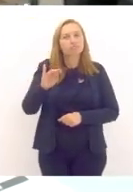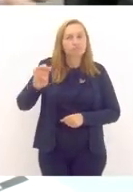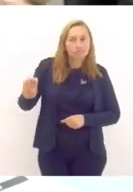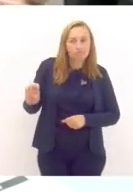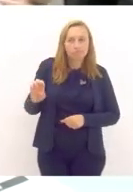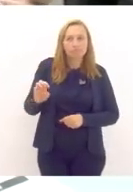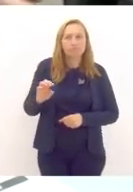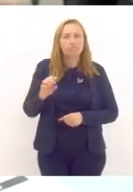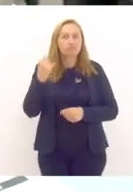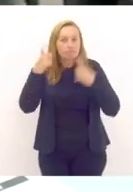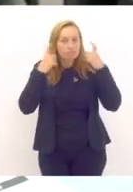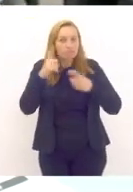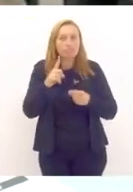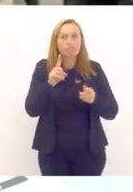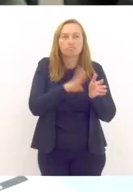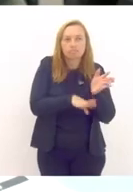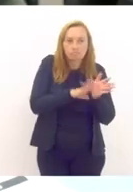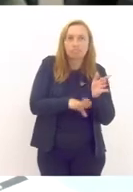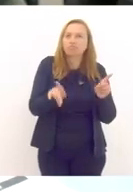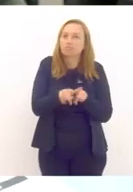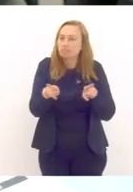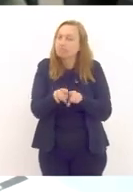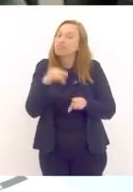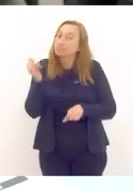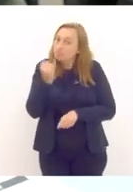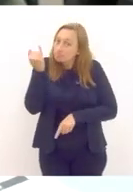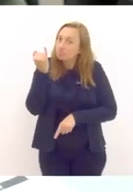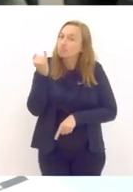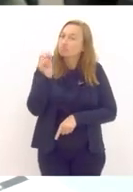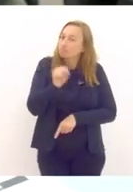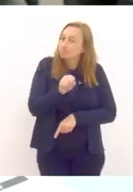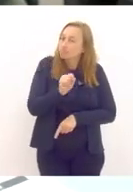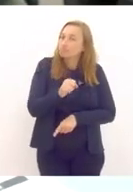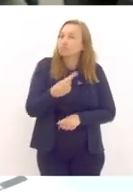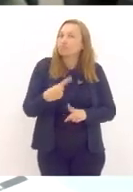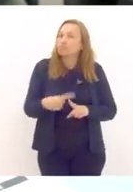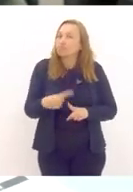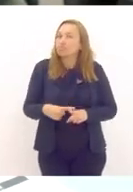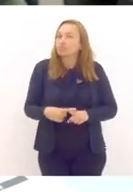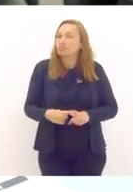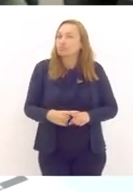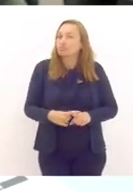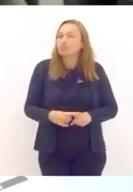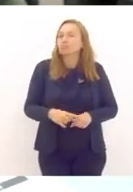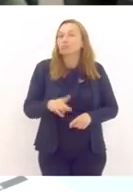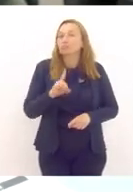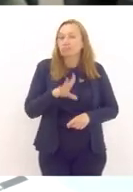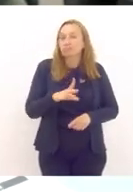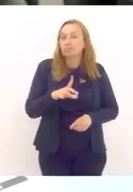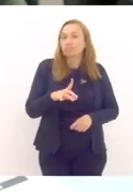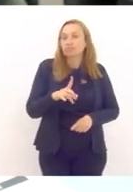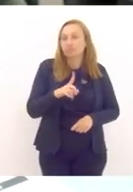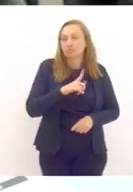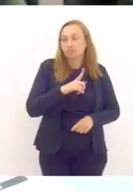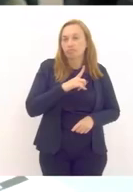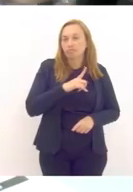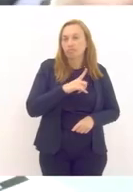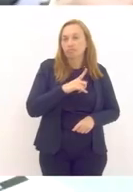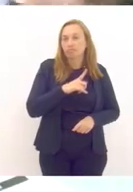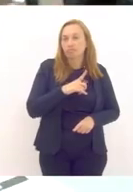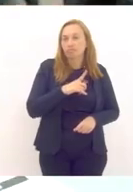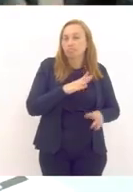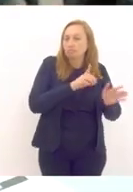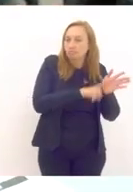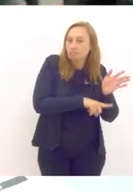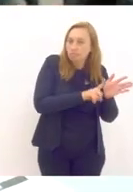as receitas também. Né? Isso é muito importante, porque só pode haver despesa se houver